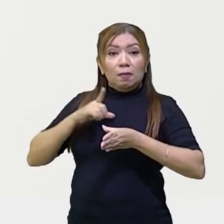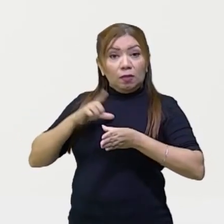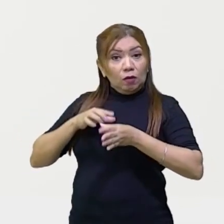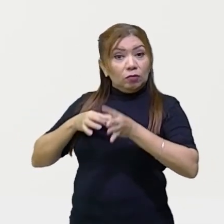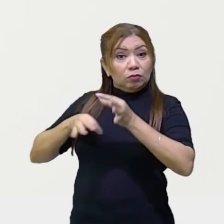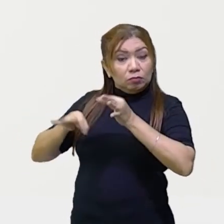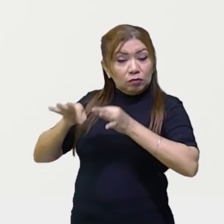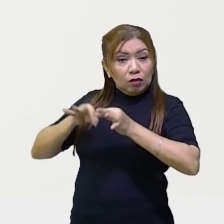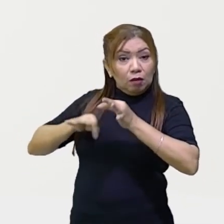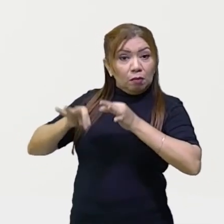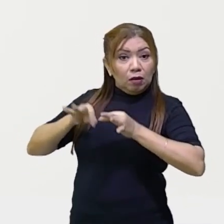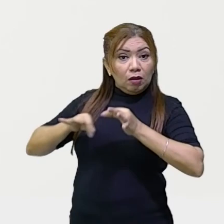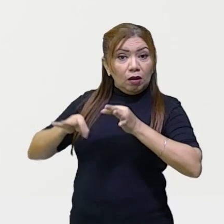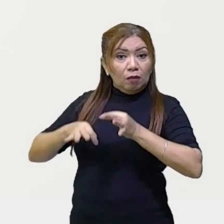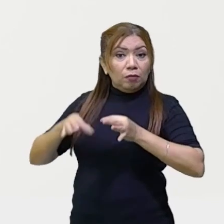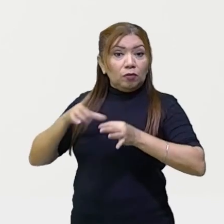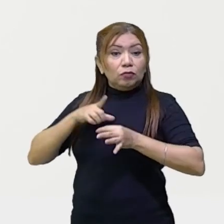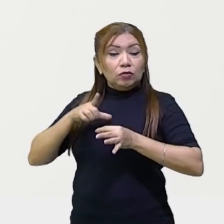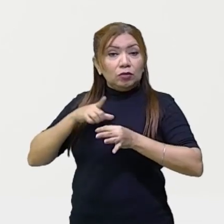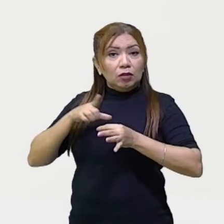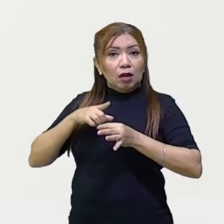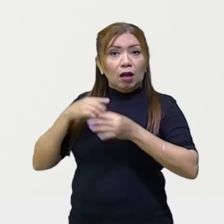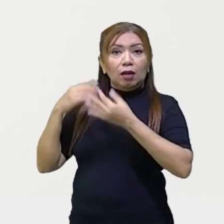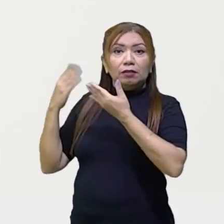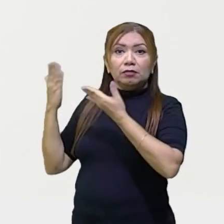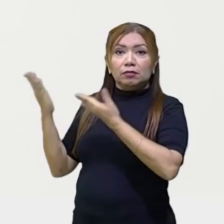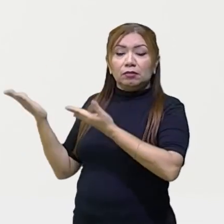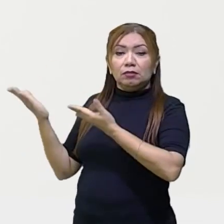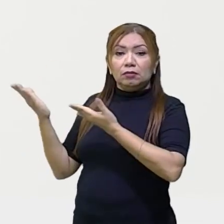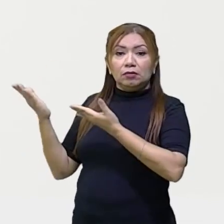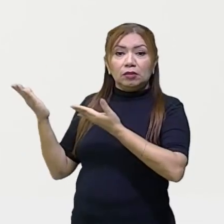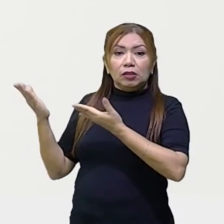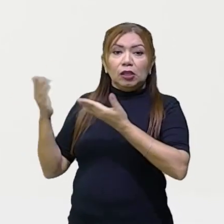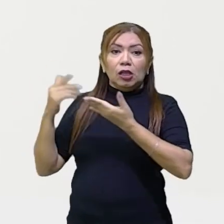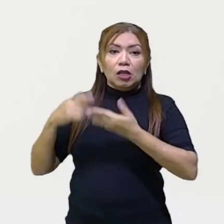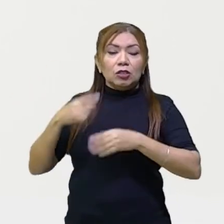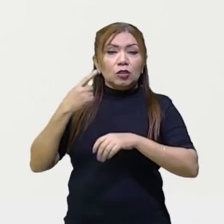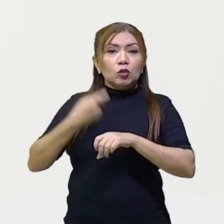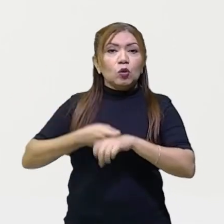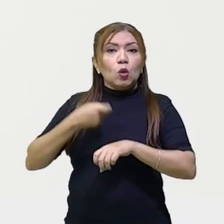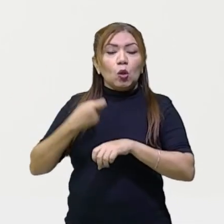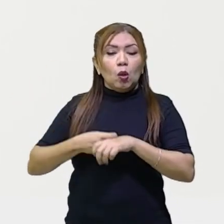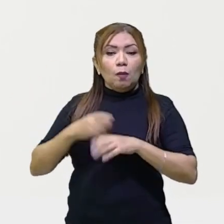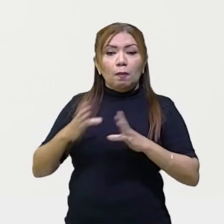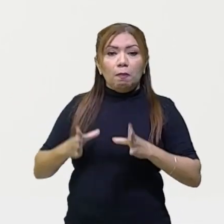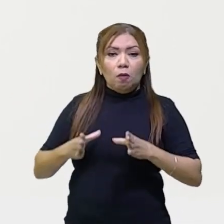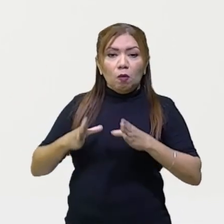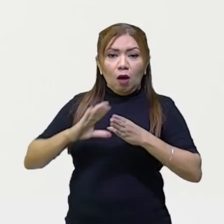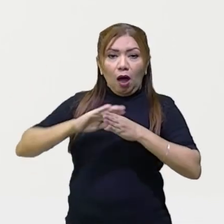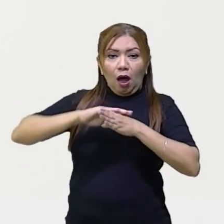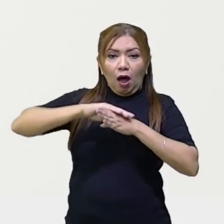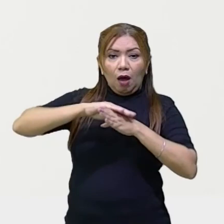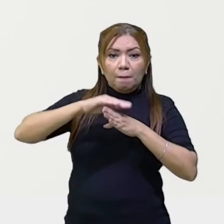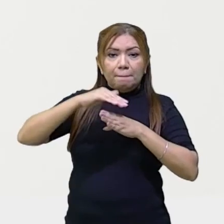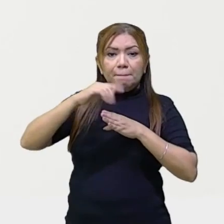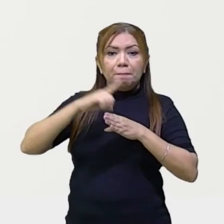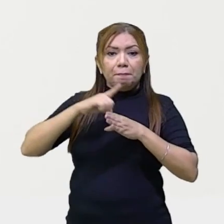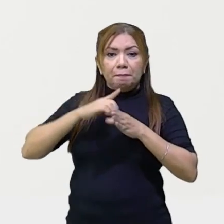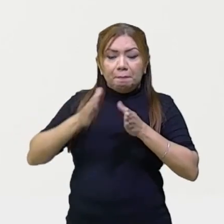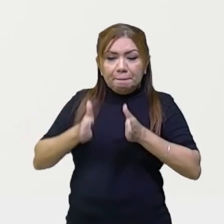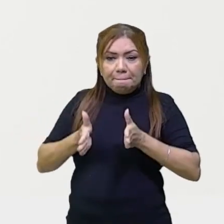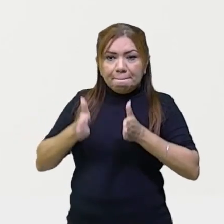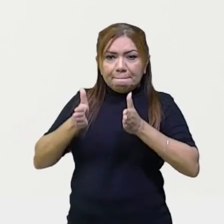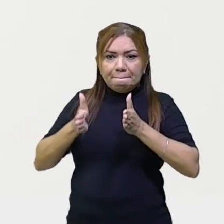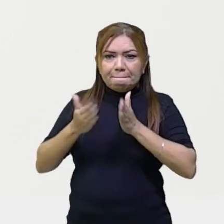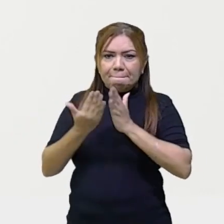trabalhamos aí e nós vimos que existem os poliedros que são aqueles sólidos geométricos que tem